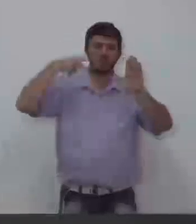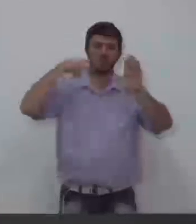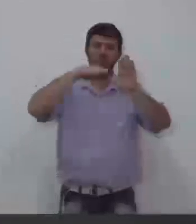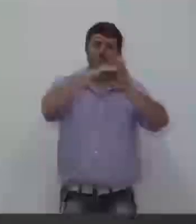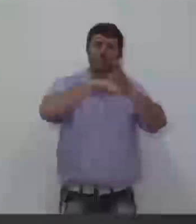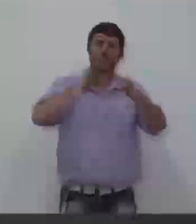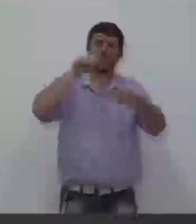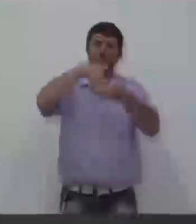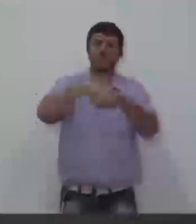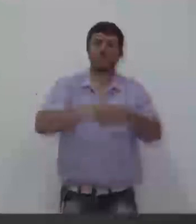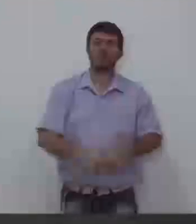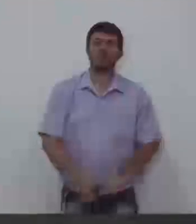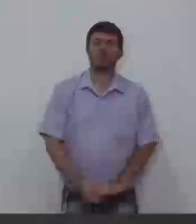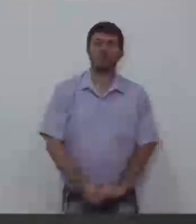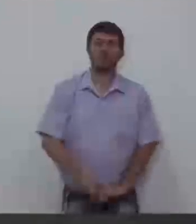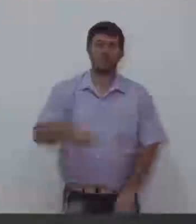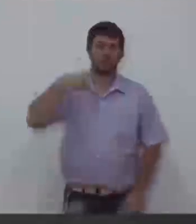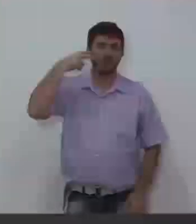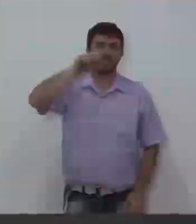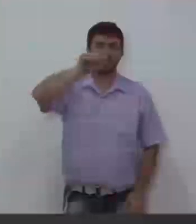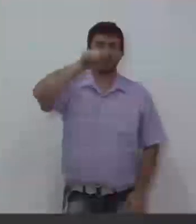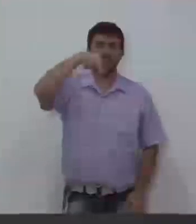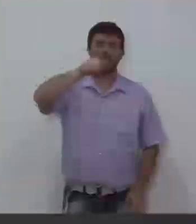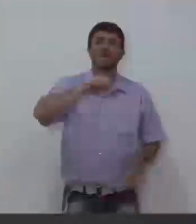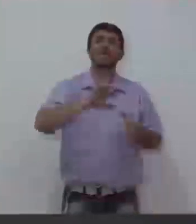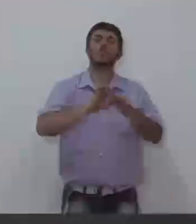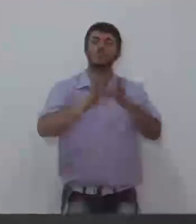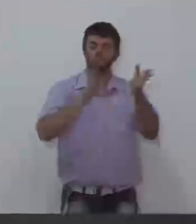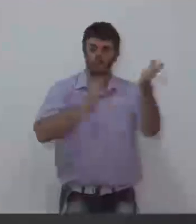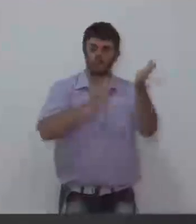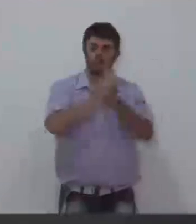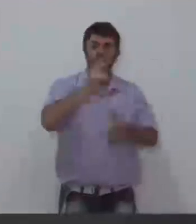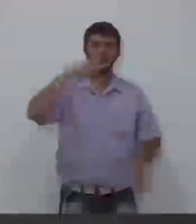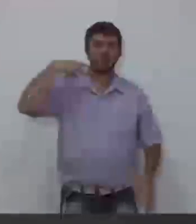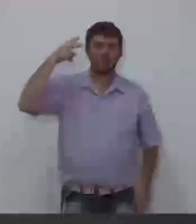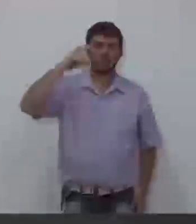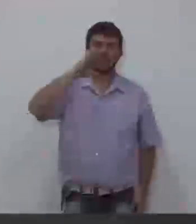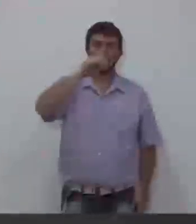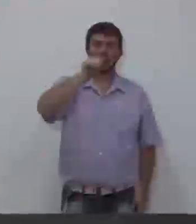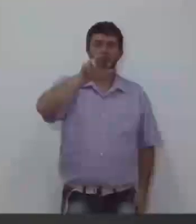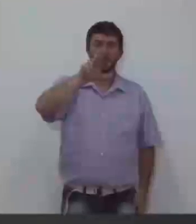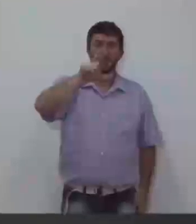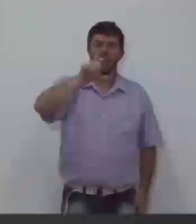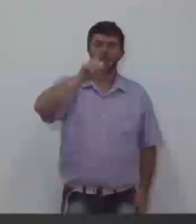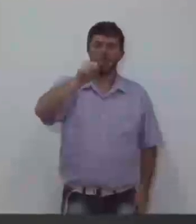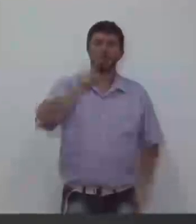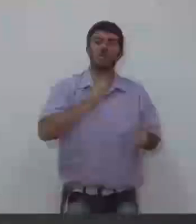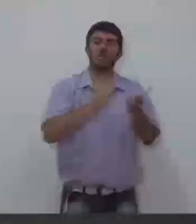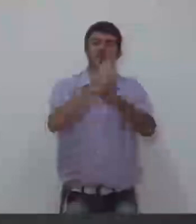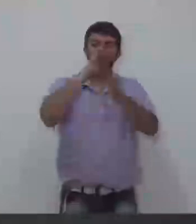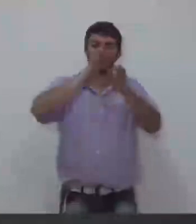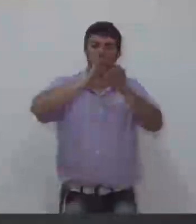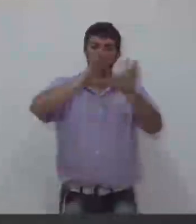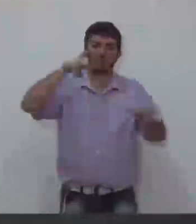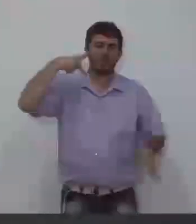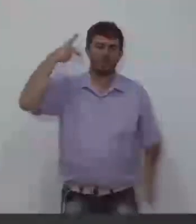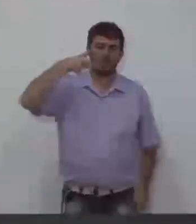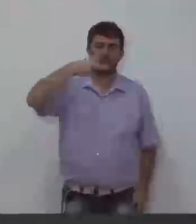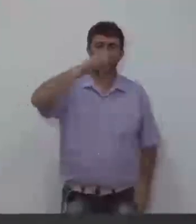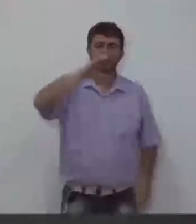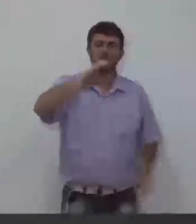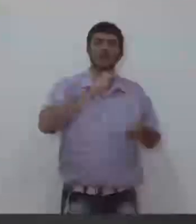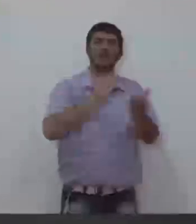nominal. Vereadora Ana Genesina. Aprovo. Vereador Carlos Florentino. Aprovo. Vereador Edson PC.